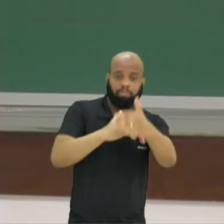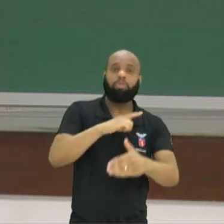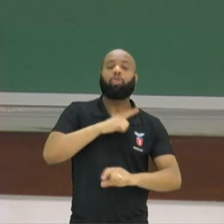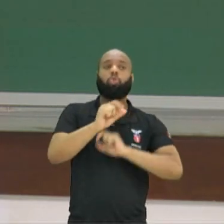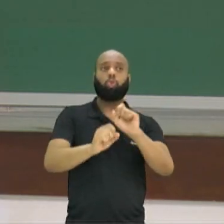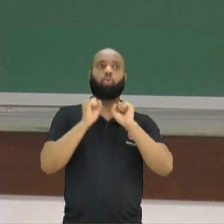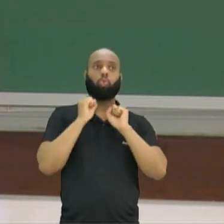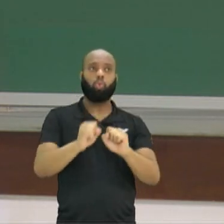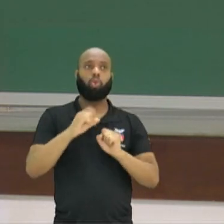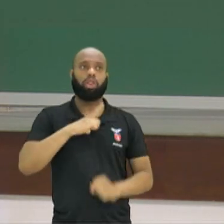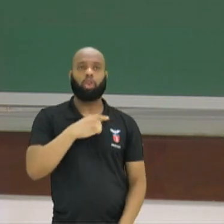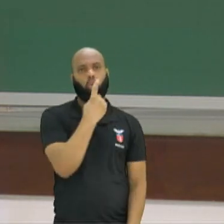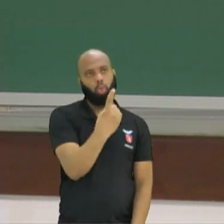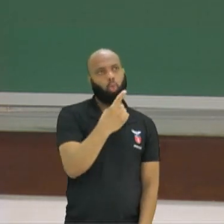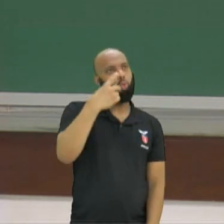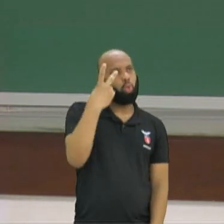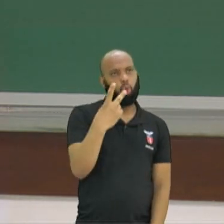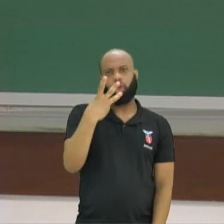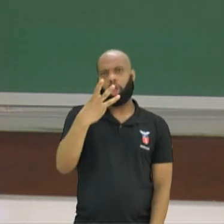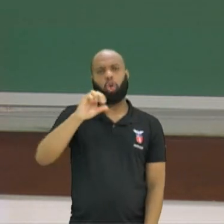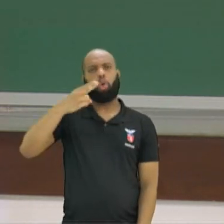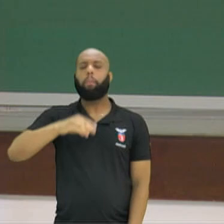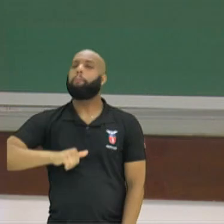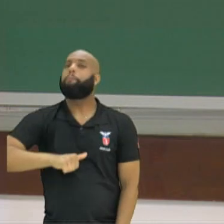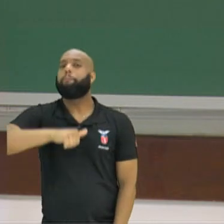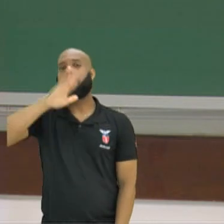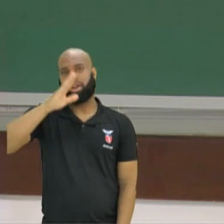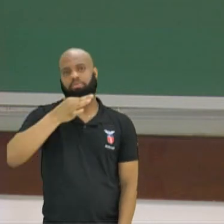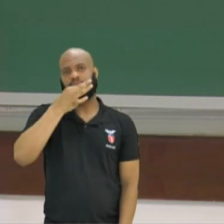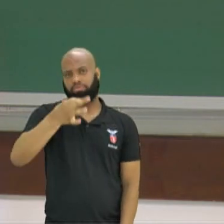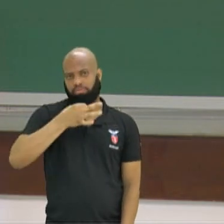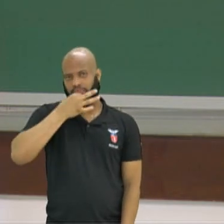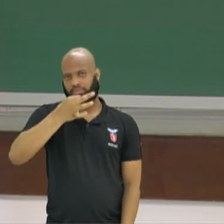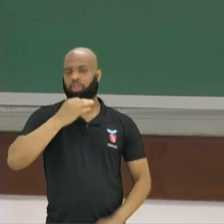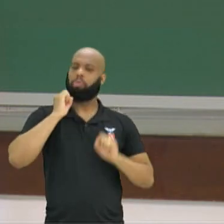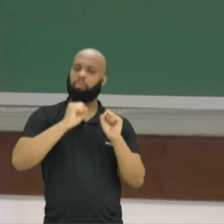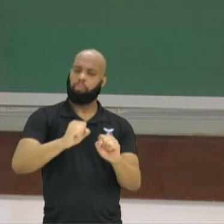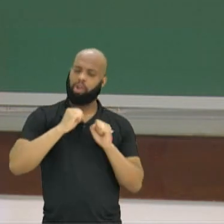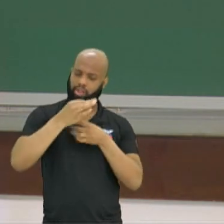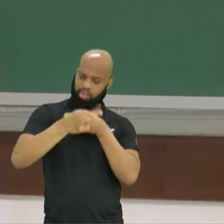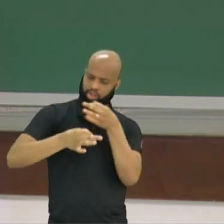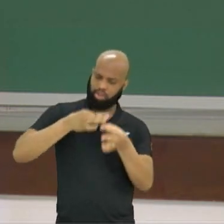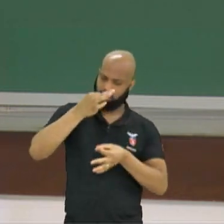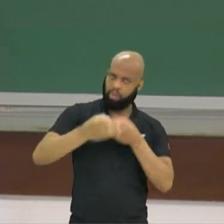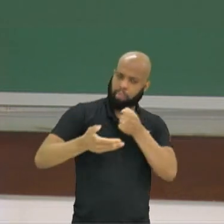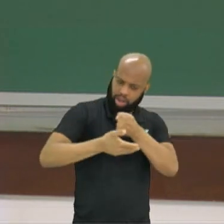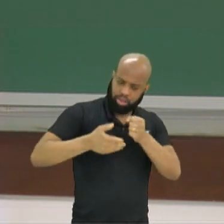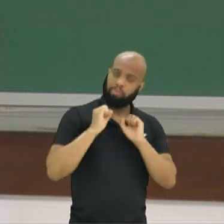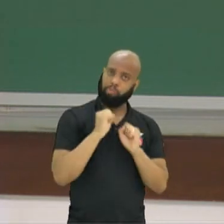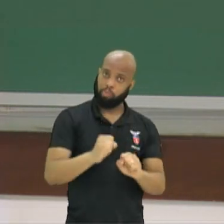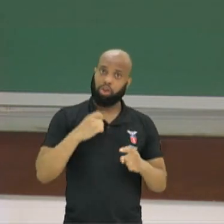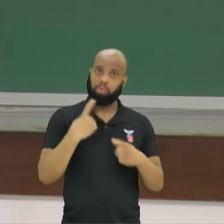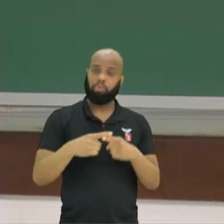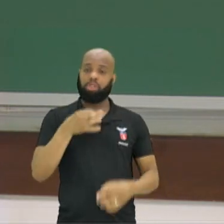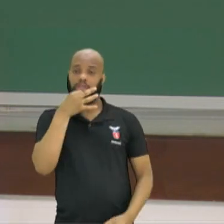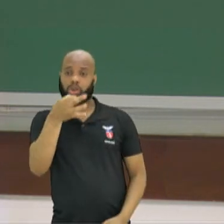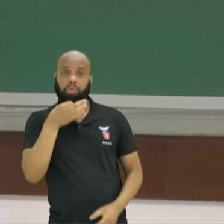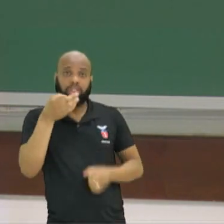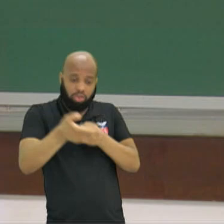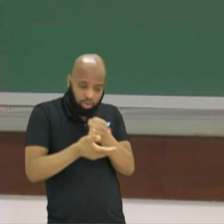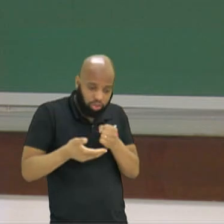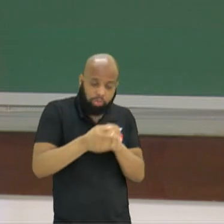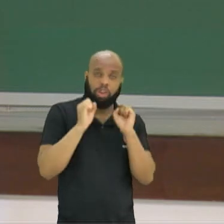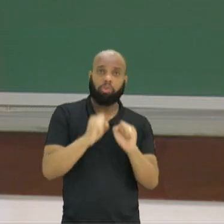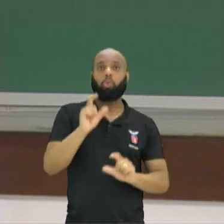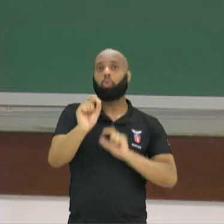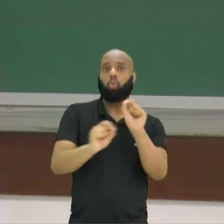desenvolvimento eu posso ter 1, 2, 3 ou até mais argumentos. Lembrando que os argumentos eu posso fazer da